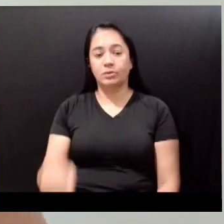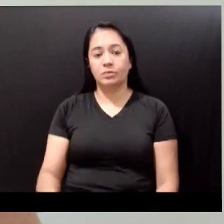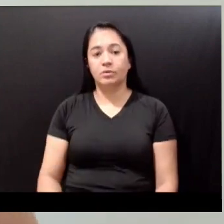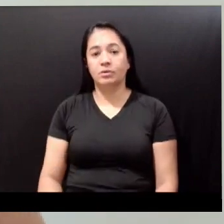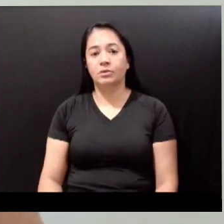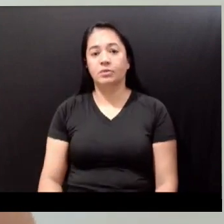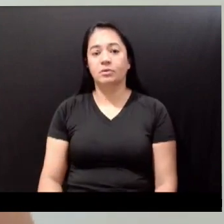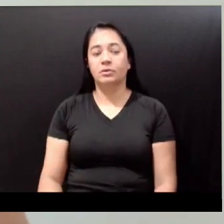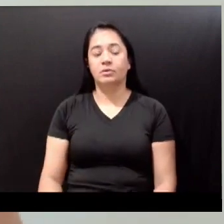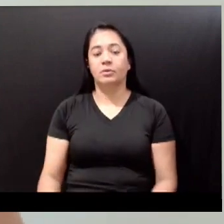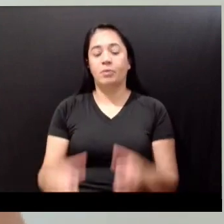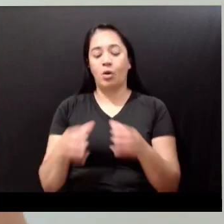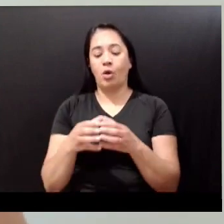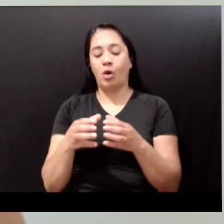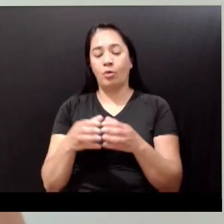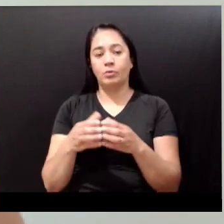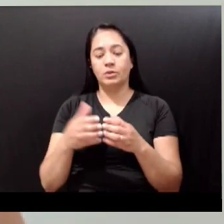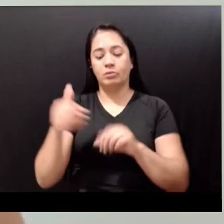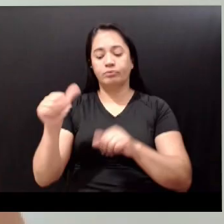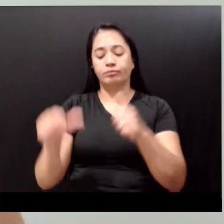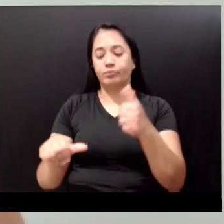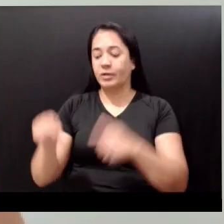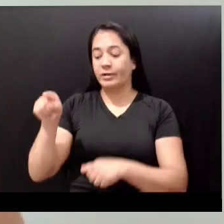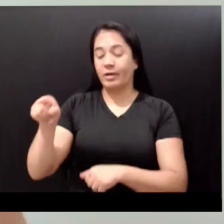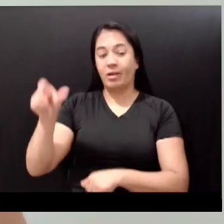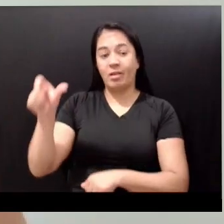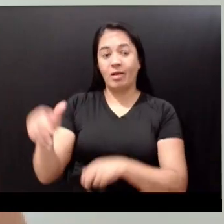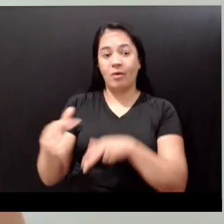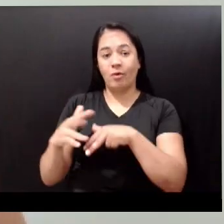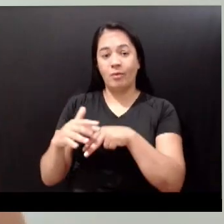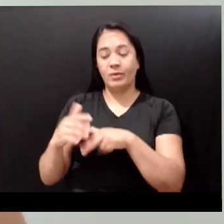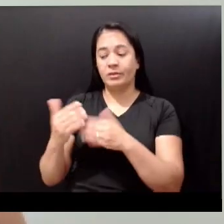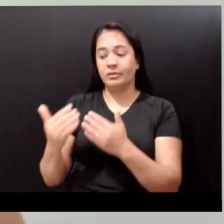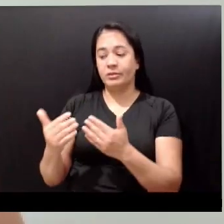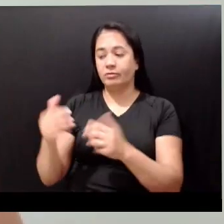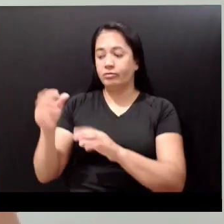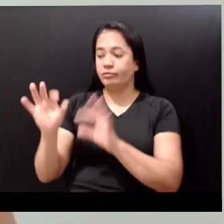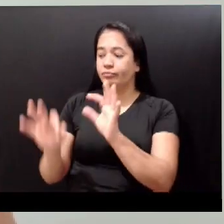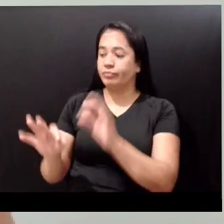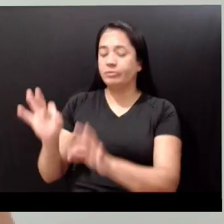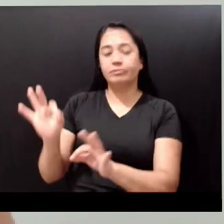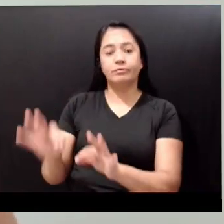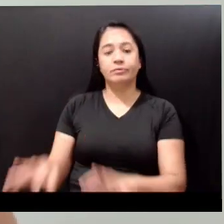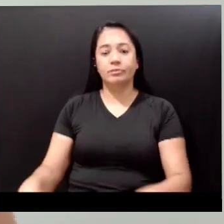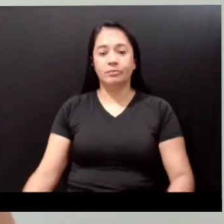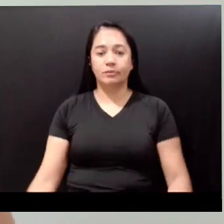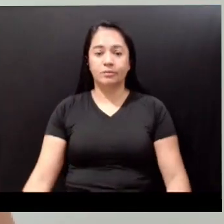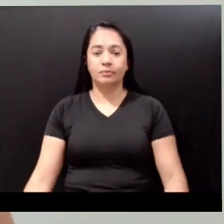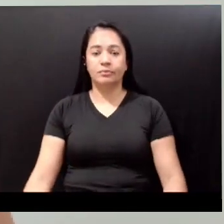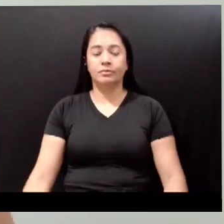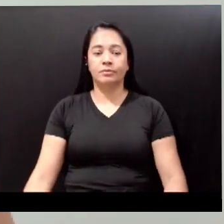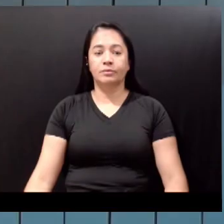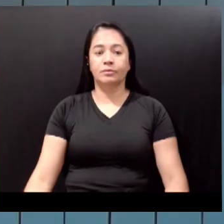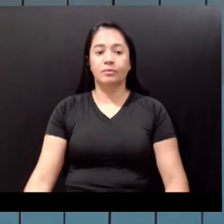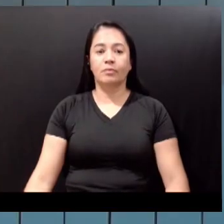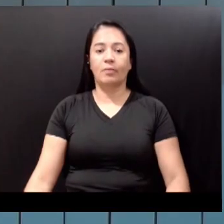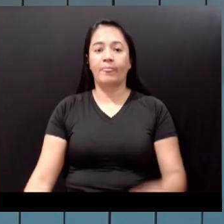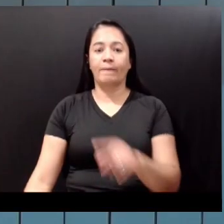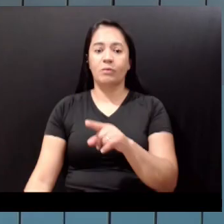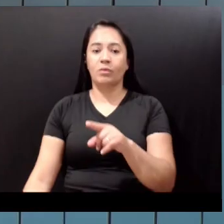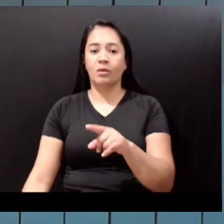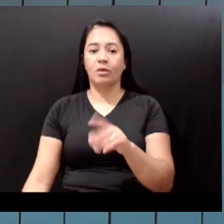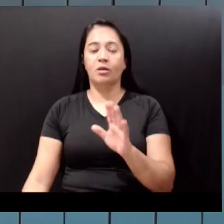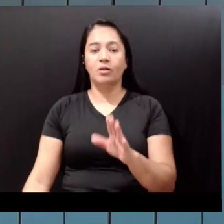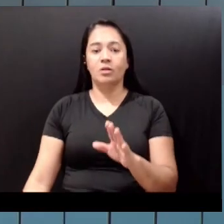acometimento que essa comissão que vai avaliar o paciente julgar que aquele paciente tem. E até